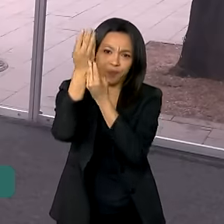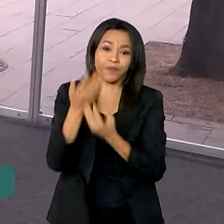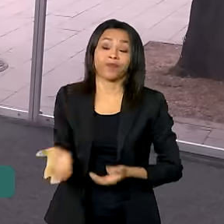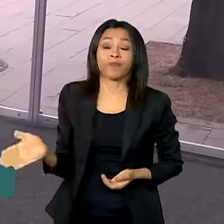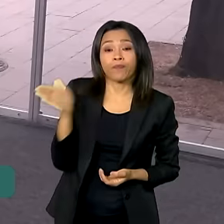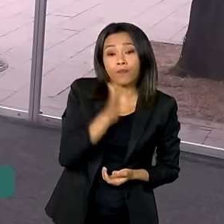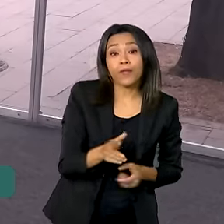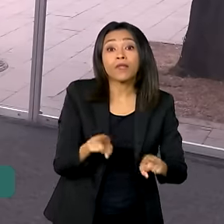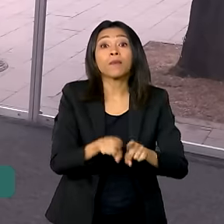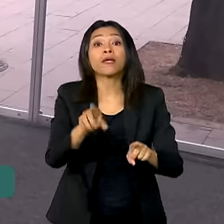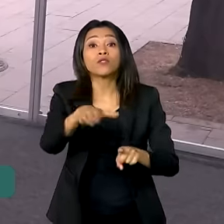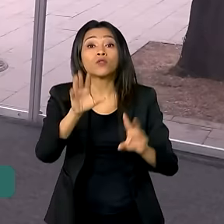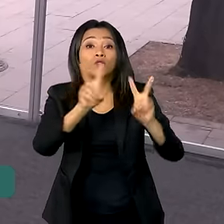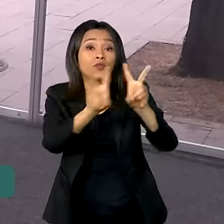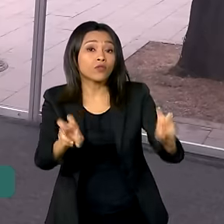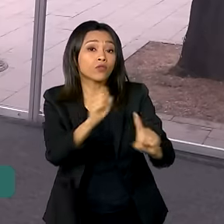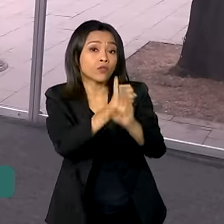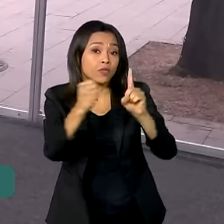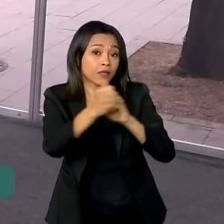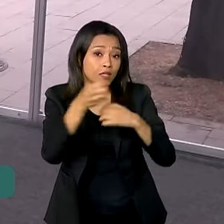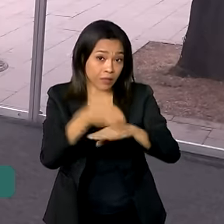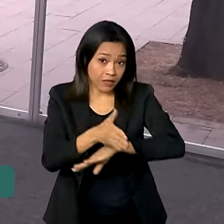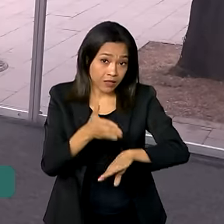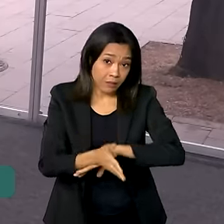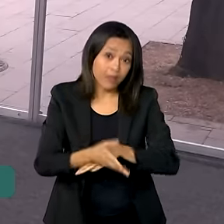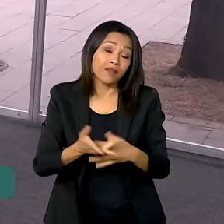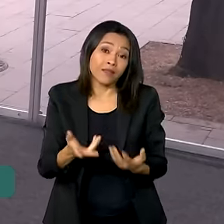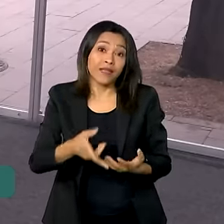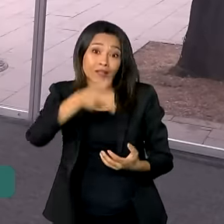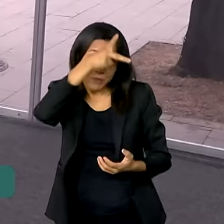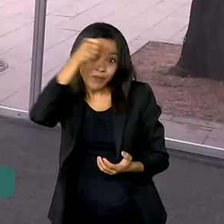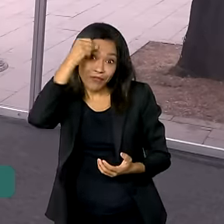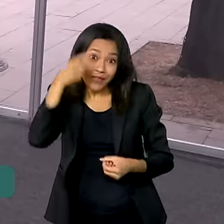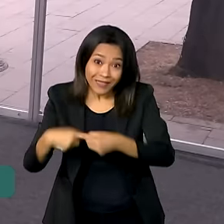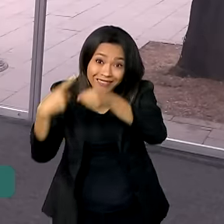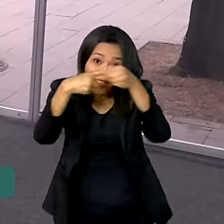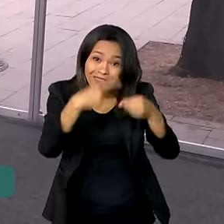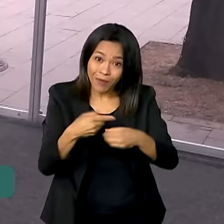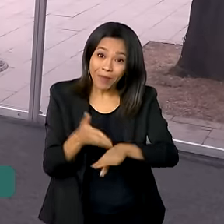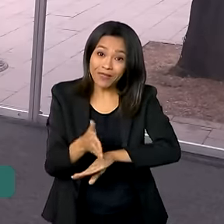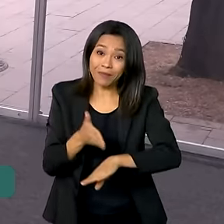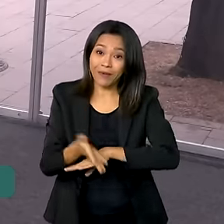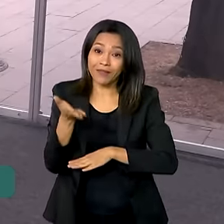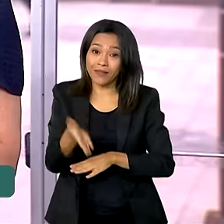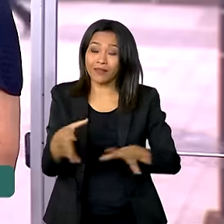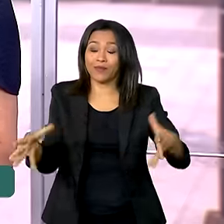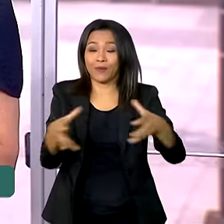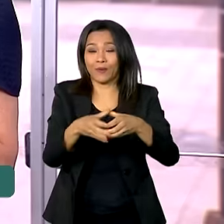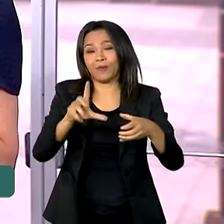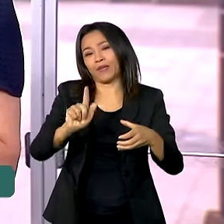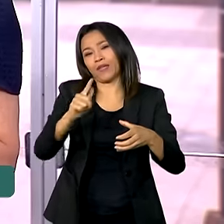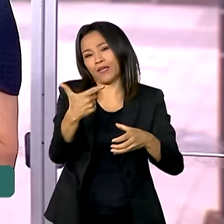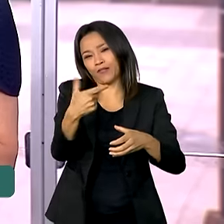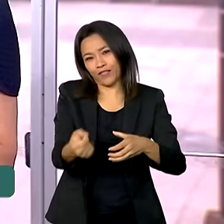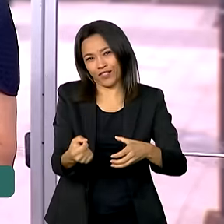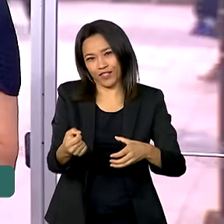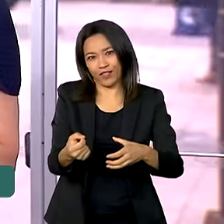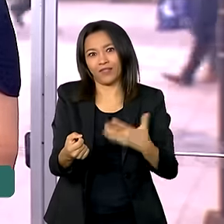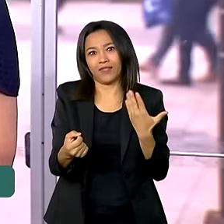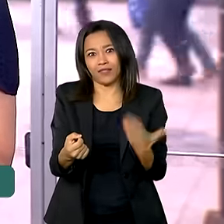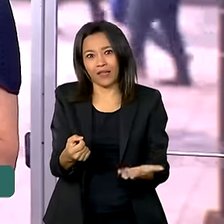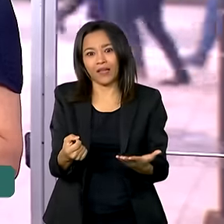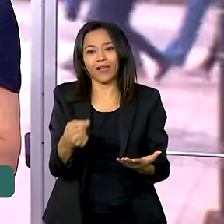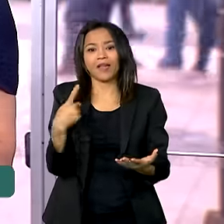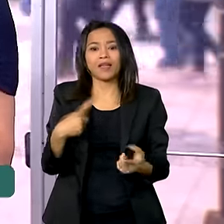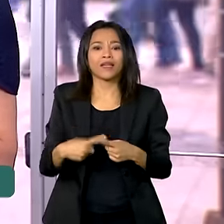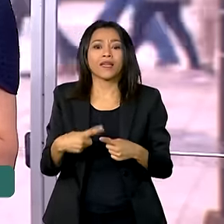sociedade civil, os prefeitos também estão participando ativamente desse G20, né? E o G20 tem o U20, né? Que